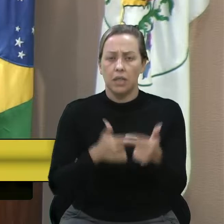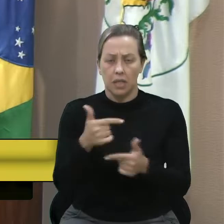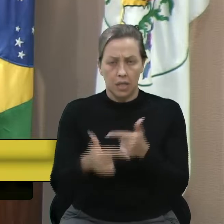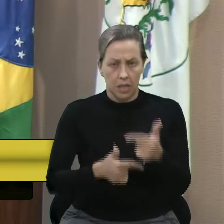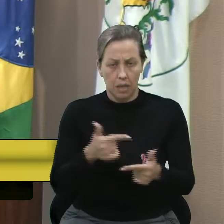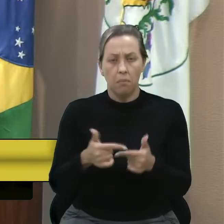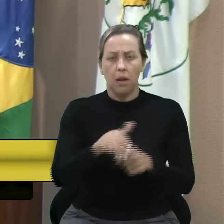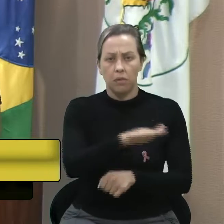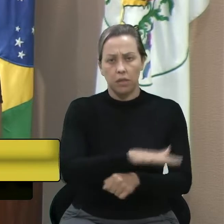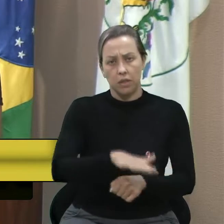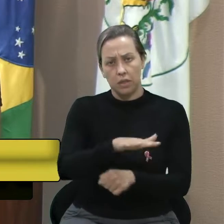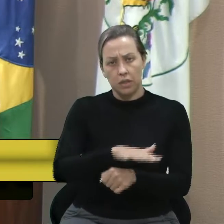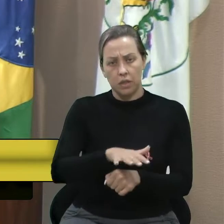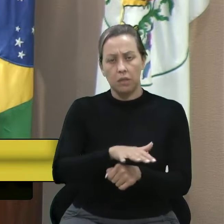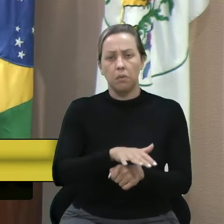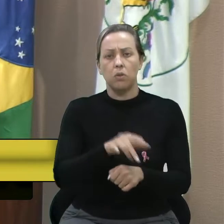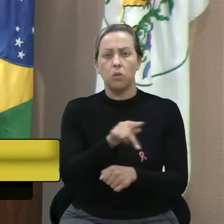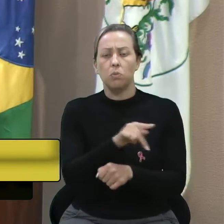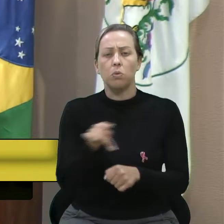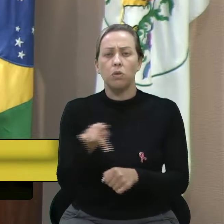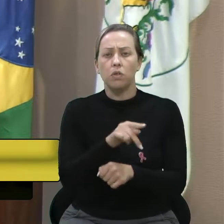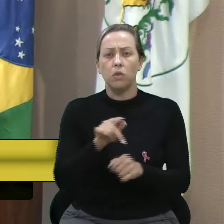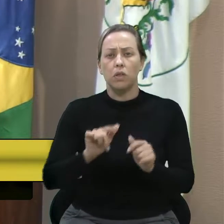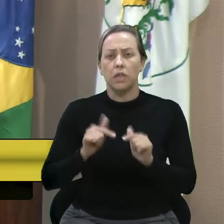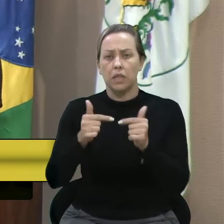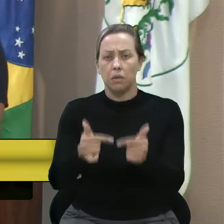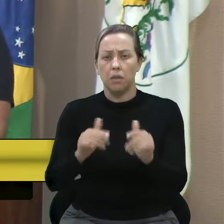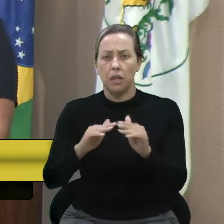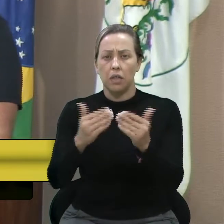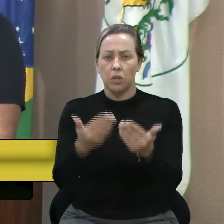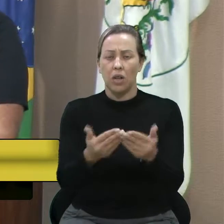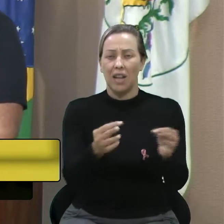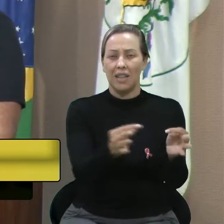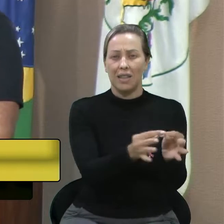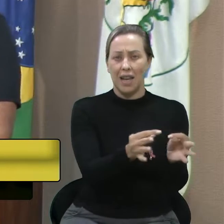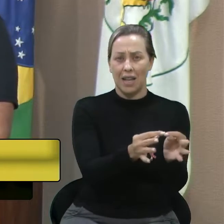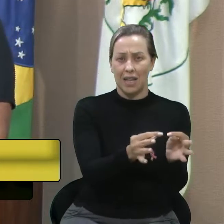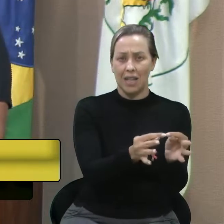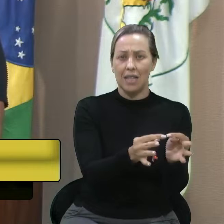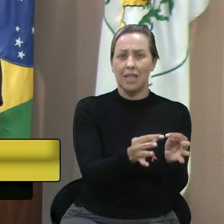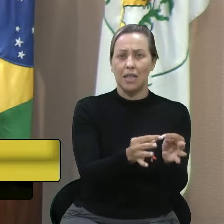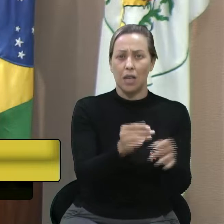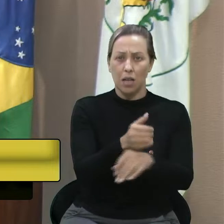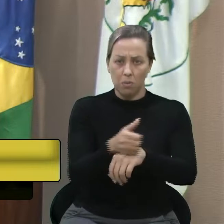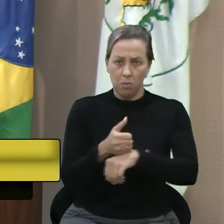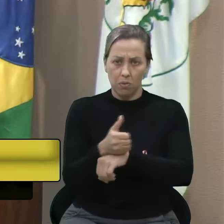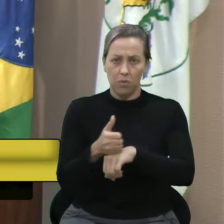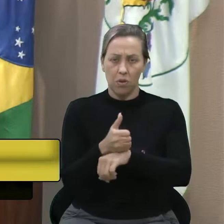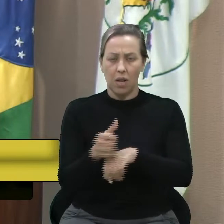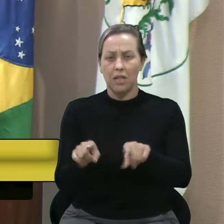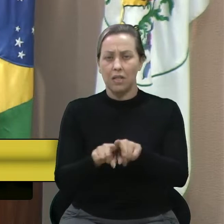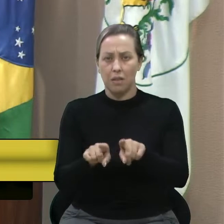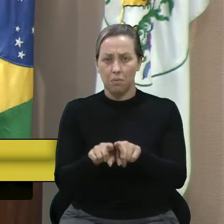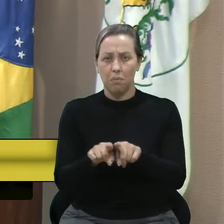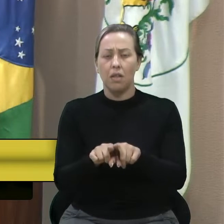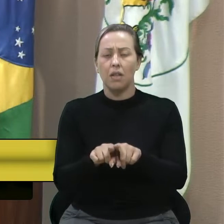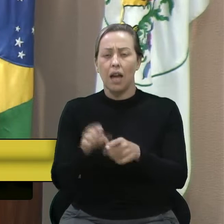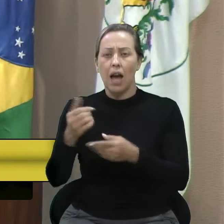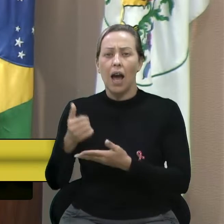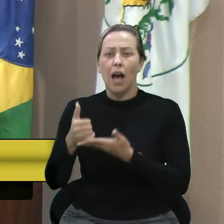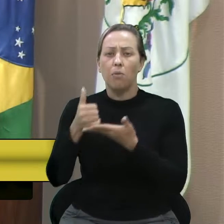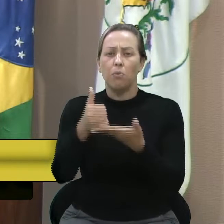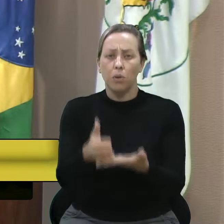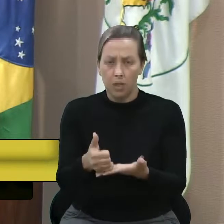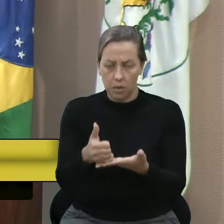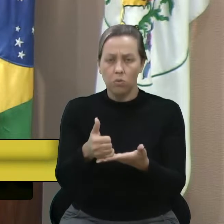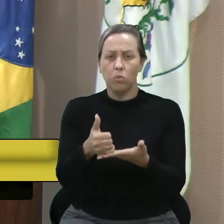nesses espaços. Os professores que atuam nas escolas técnicas e profissionalizantes, contribuindo